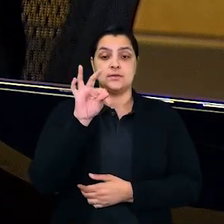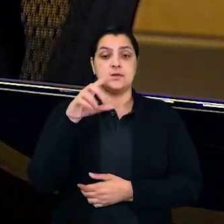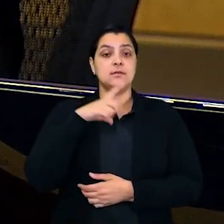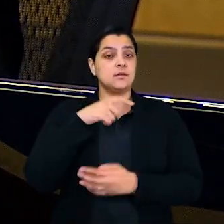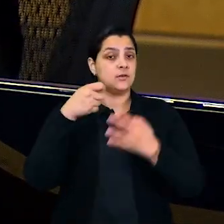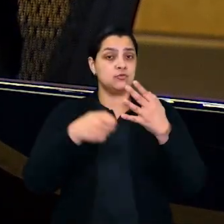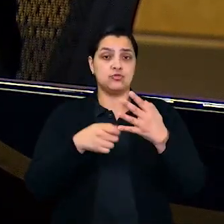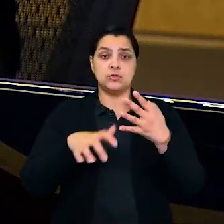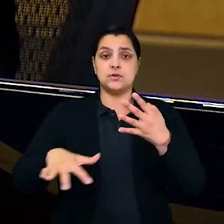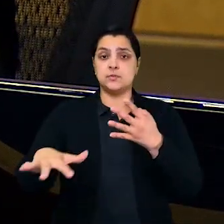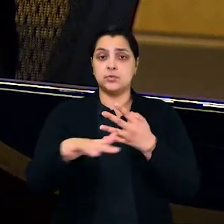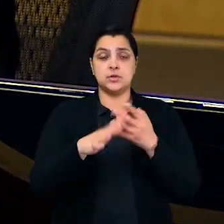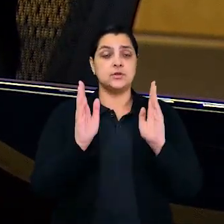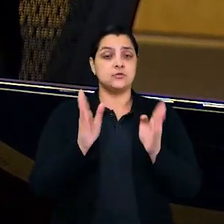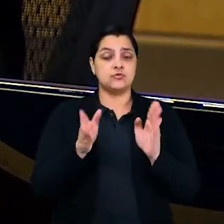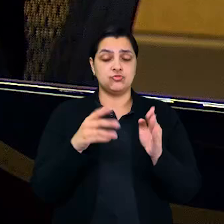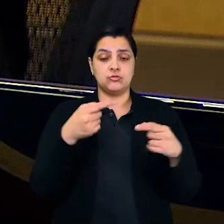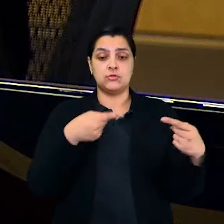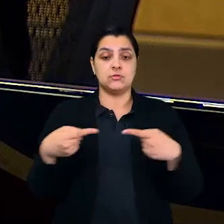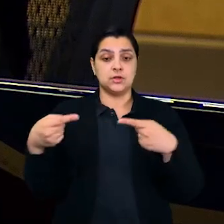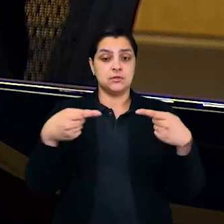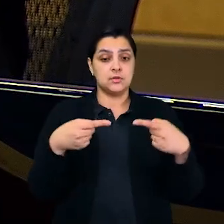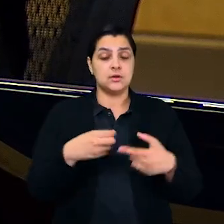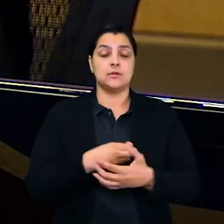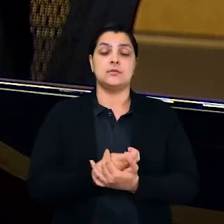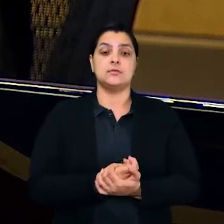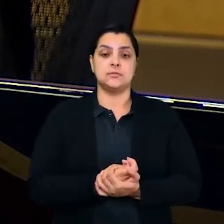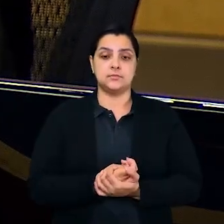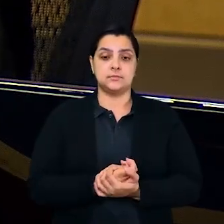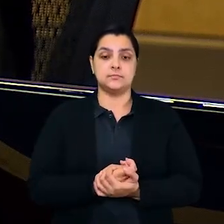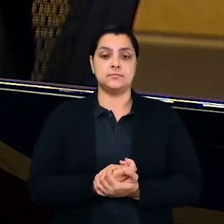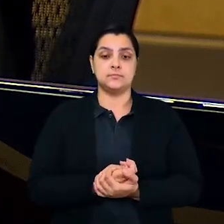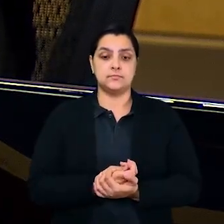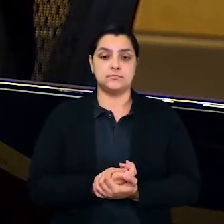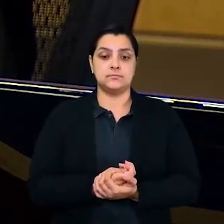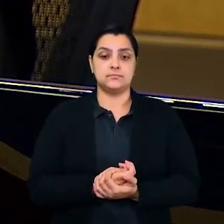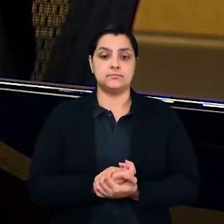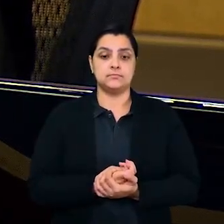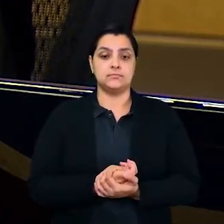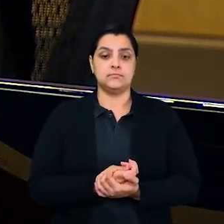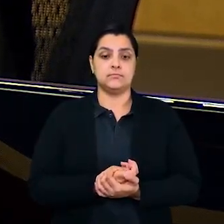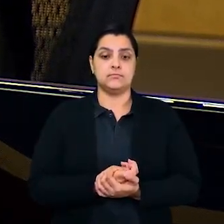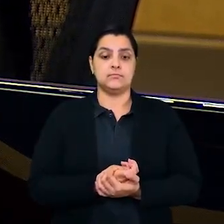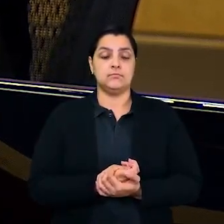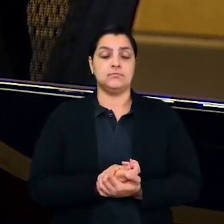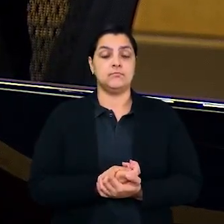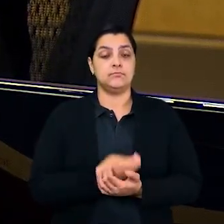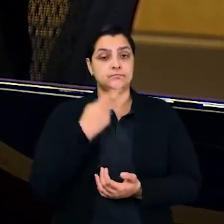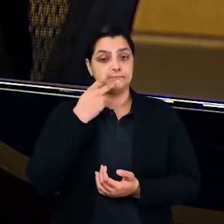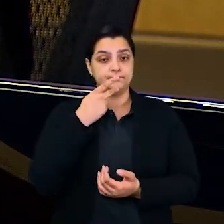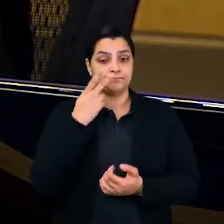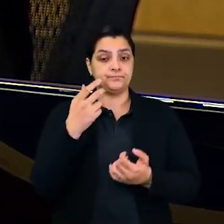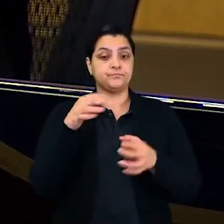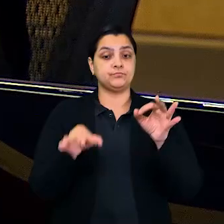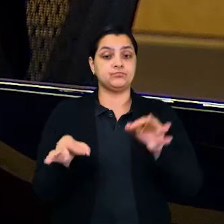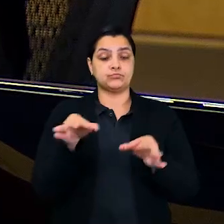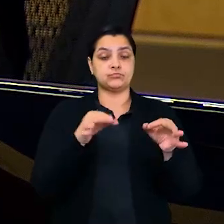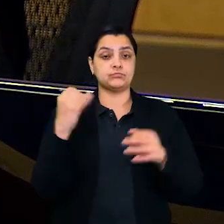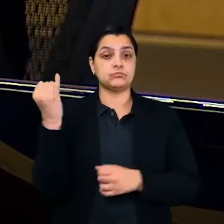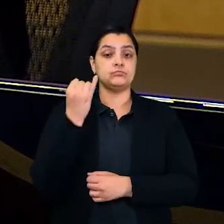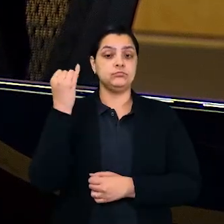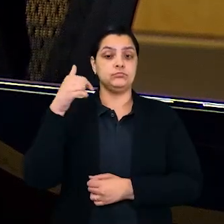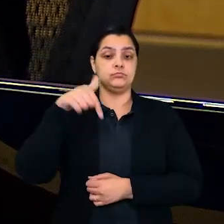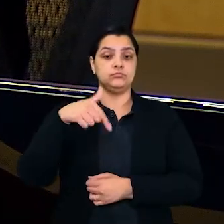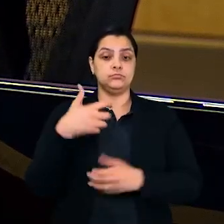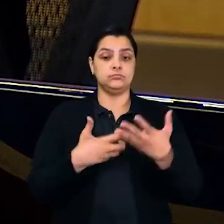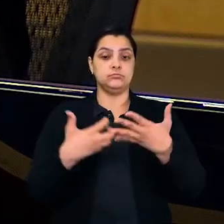tem jurisprudência consagrada sobre o debate em análise. Eu cito aqui um precedente importante